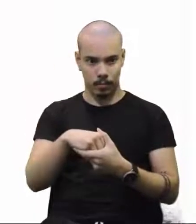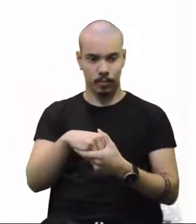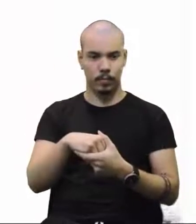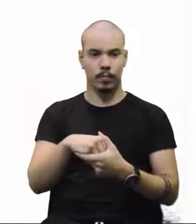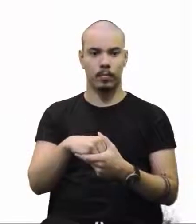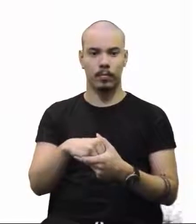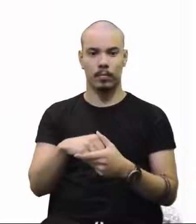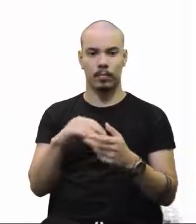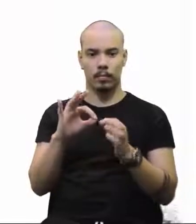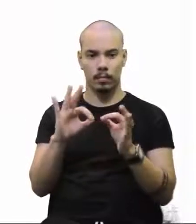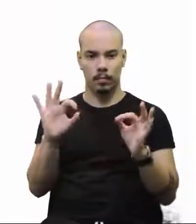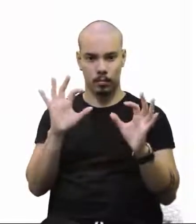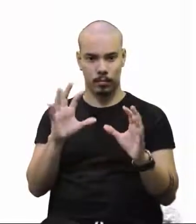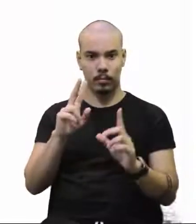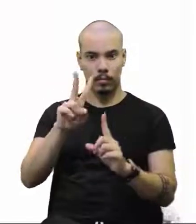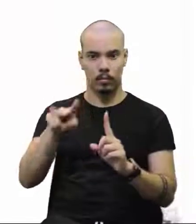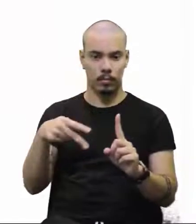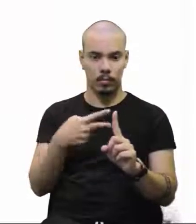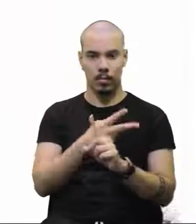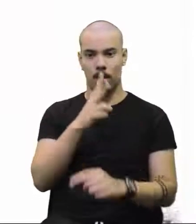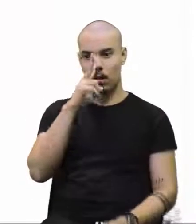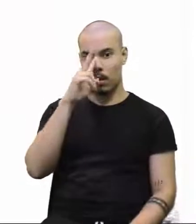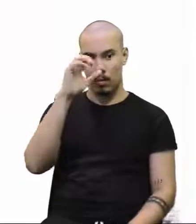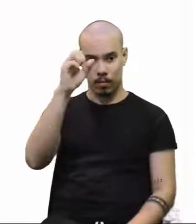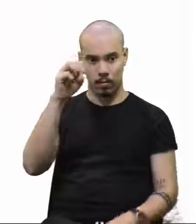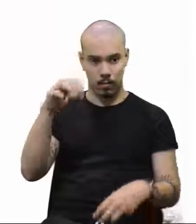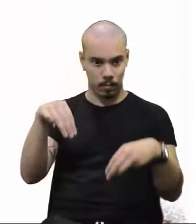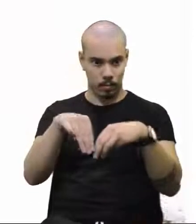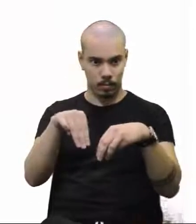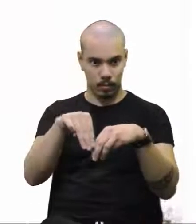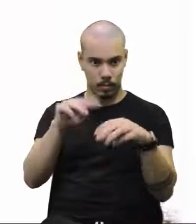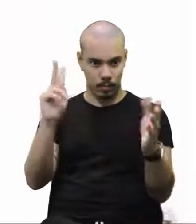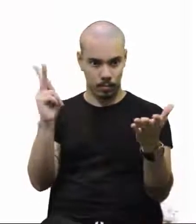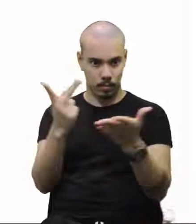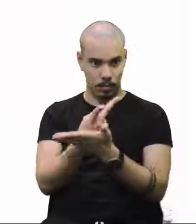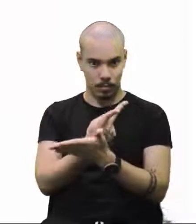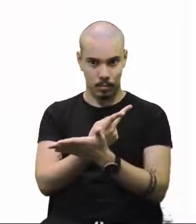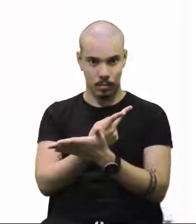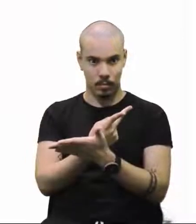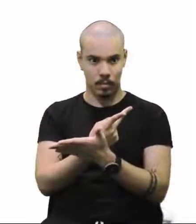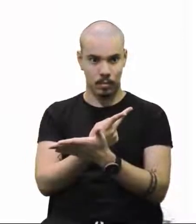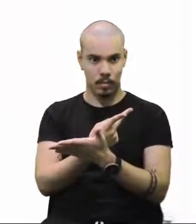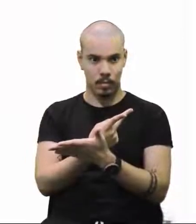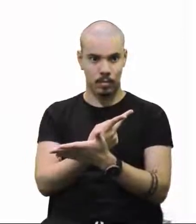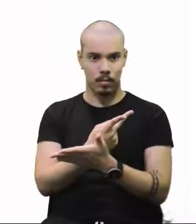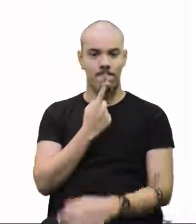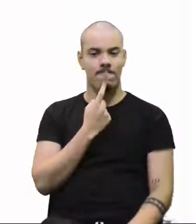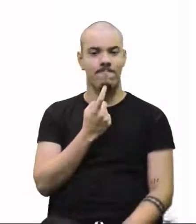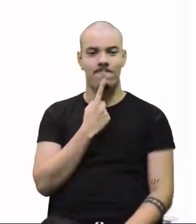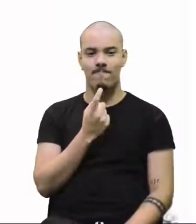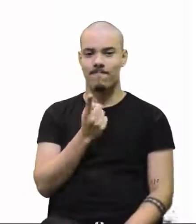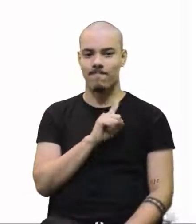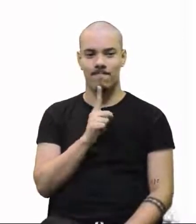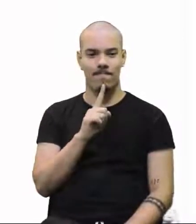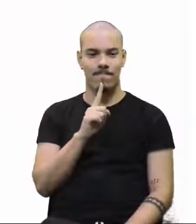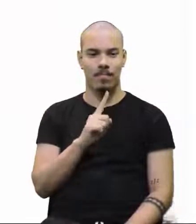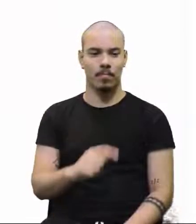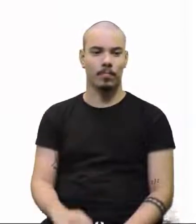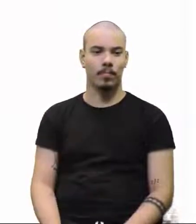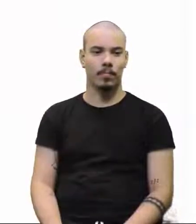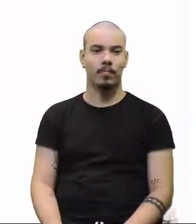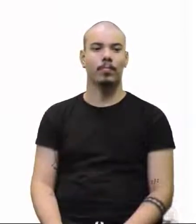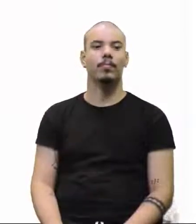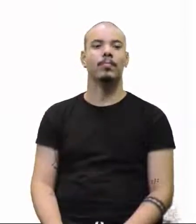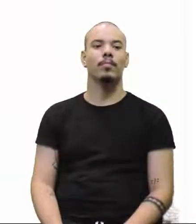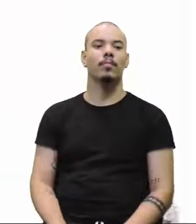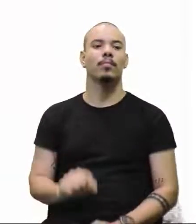medida que a barra se desloca, a força magnética se manifesta... Opa, aí não dá, né? Vermelho com vermelho é complicado. A força